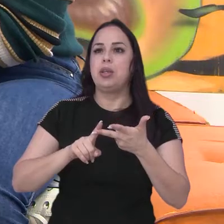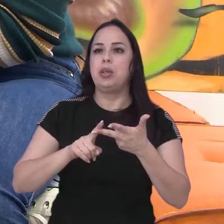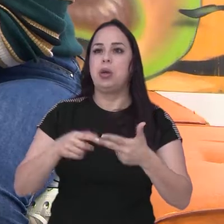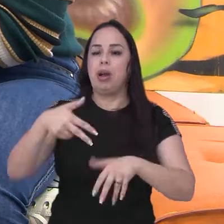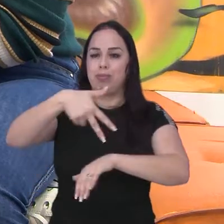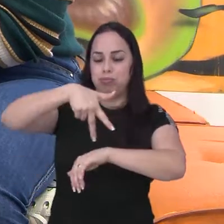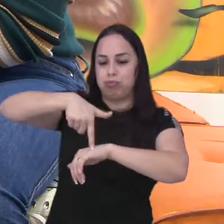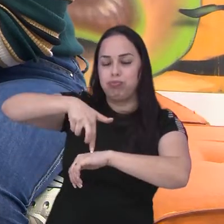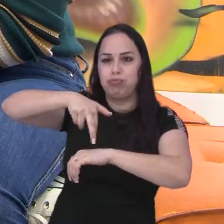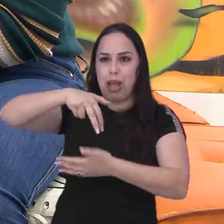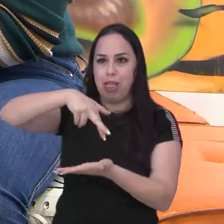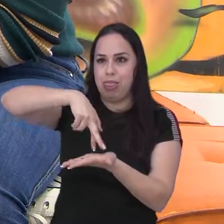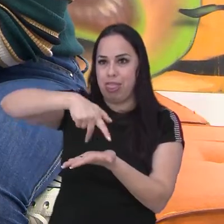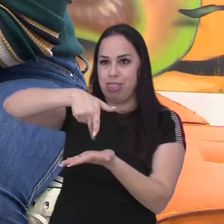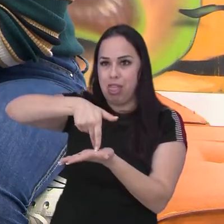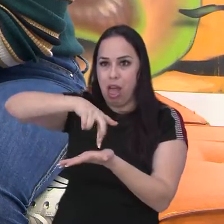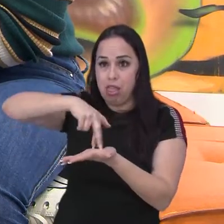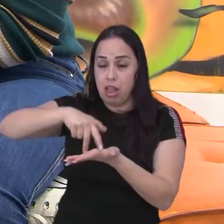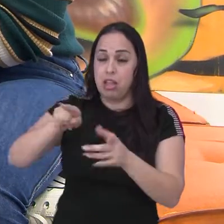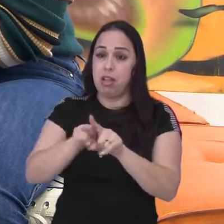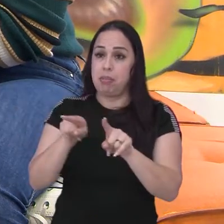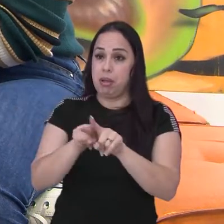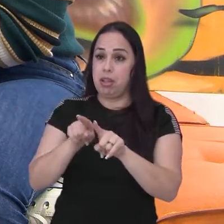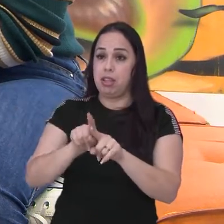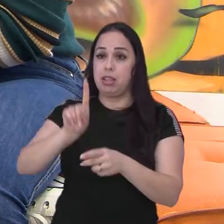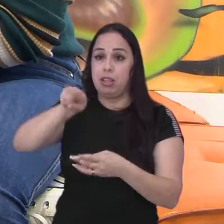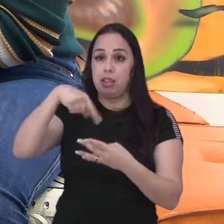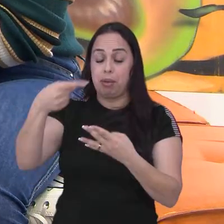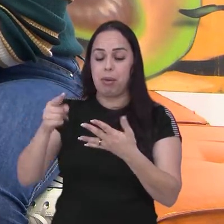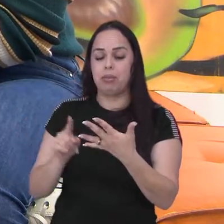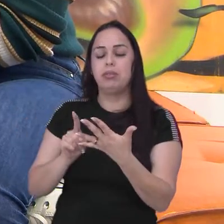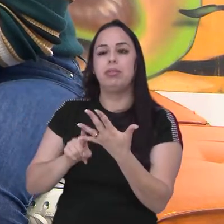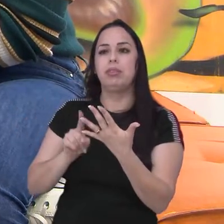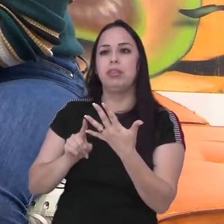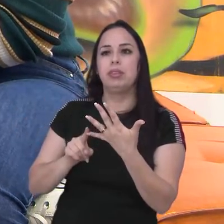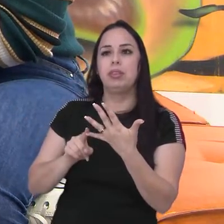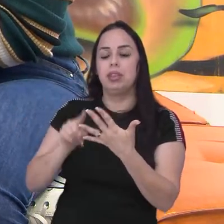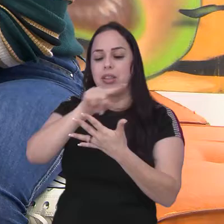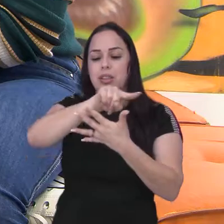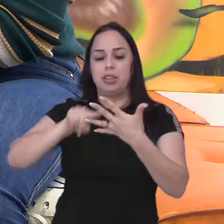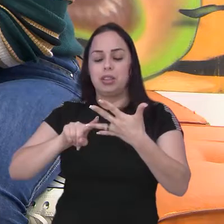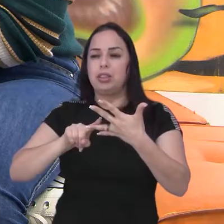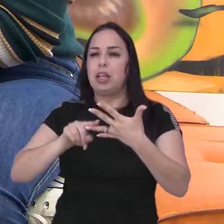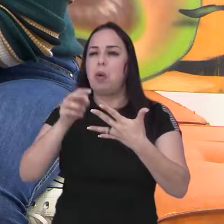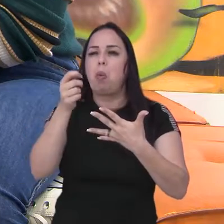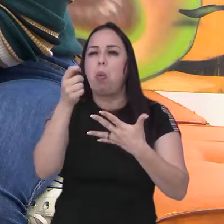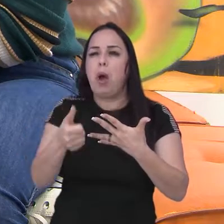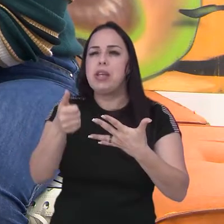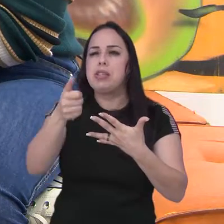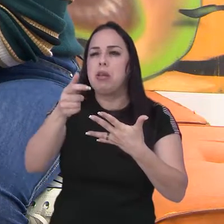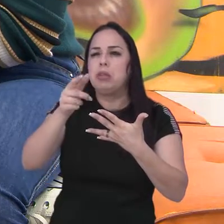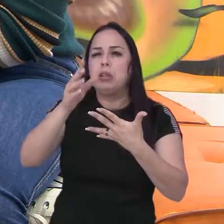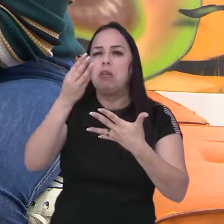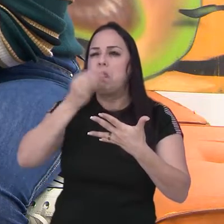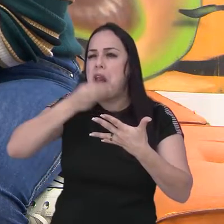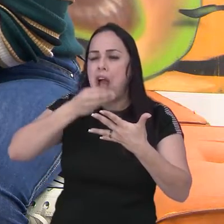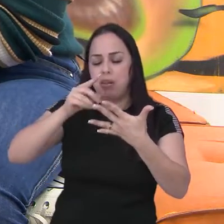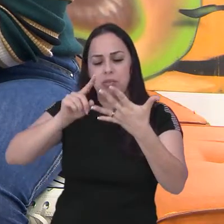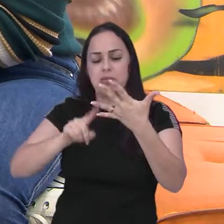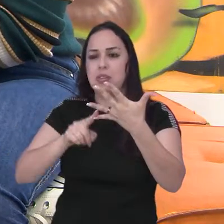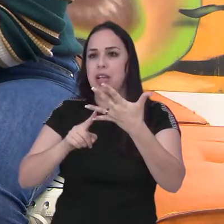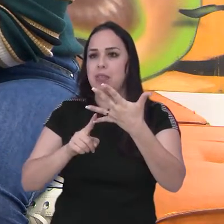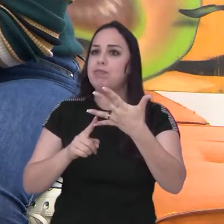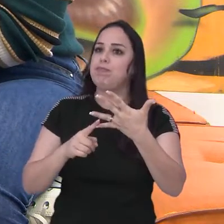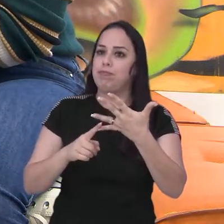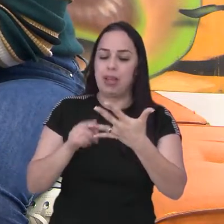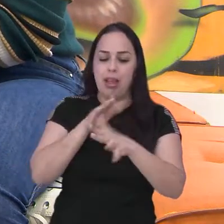E a partir de 1980 ele coloca o conhecimento como um dos elementos da cultura hip hop, porque os outros elementos estavam perdendo a sua essência de conhecimento,